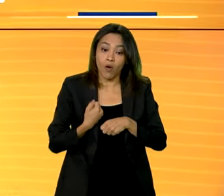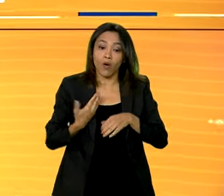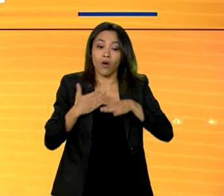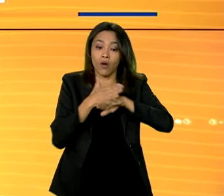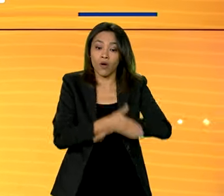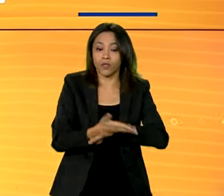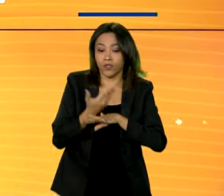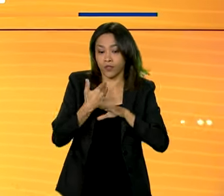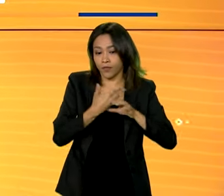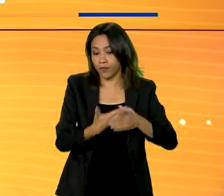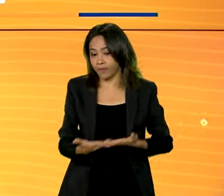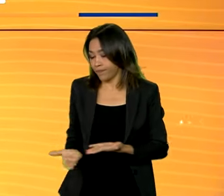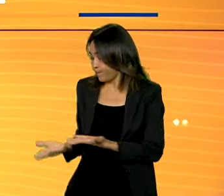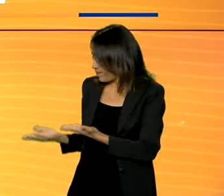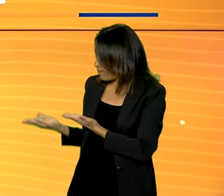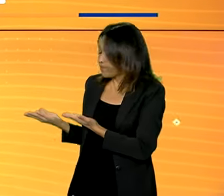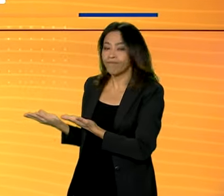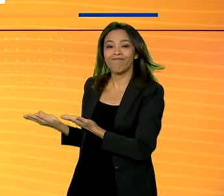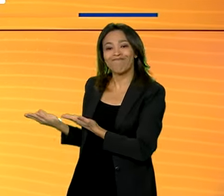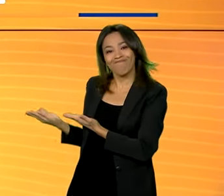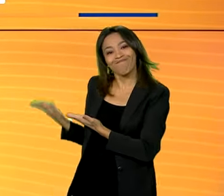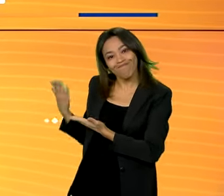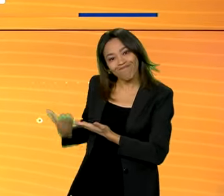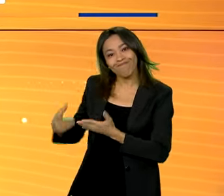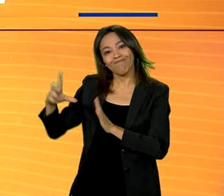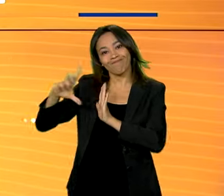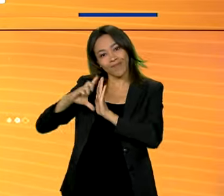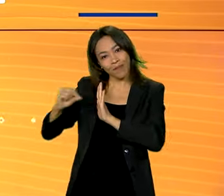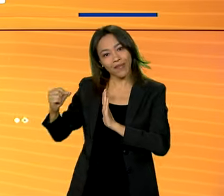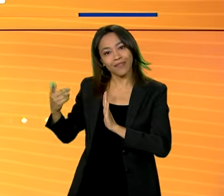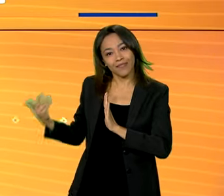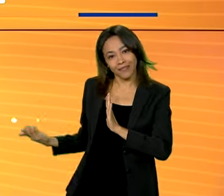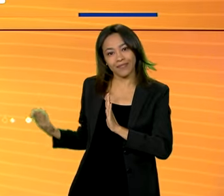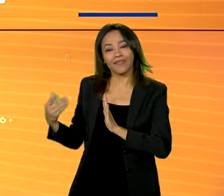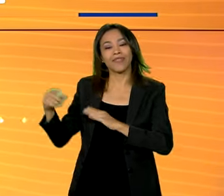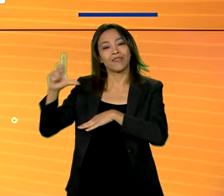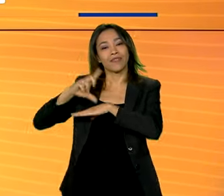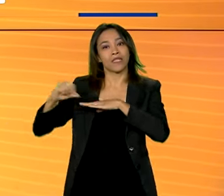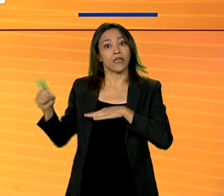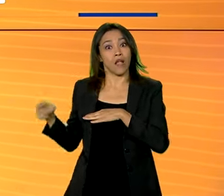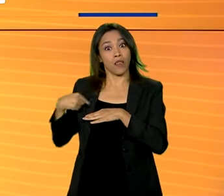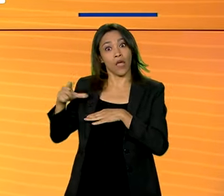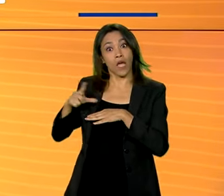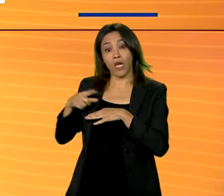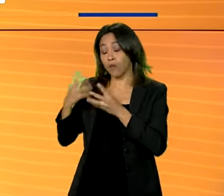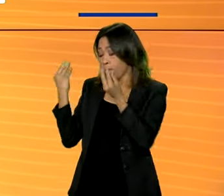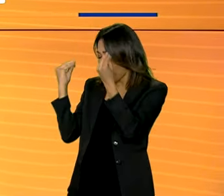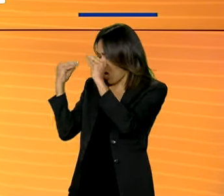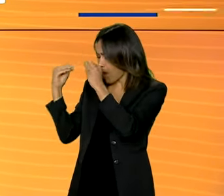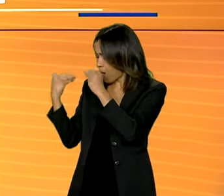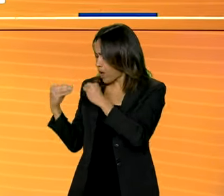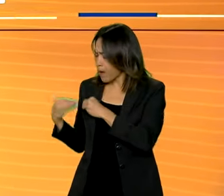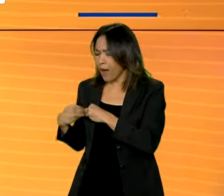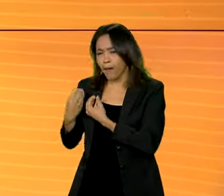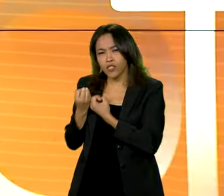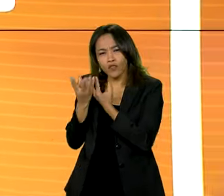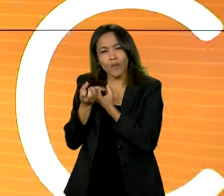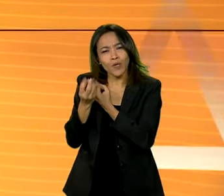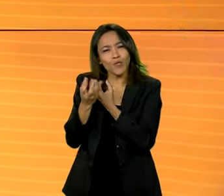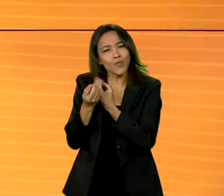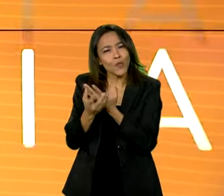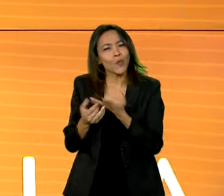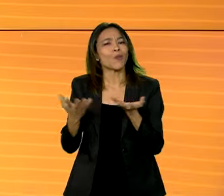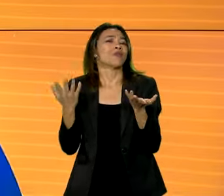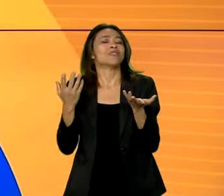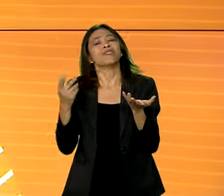da Secretaria de Comunicação Social da Presidência, que aparece aqui na sua tela. Lá tem todas as informações do Brasil Contra